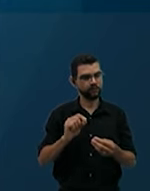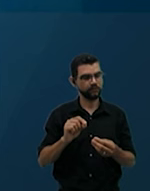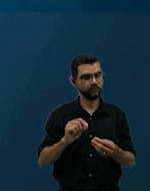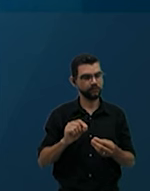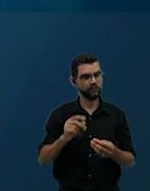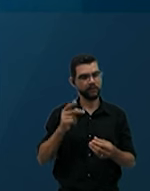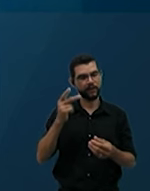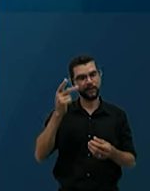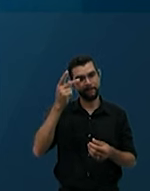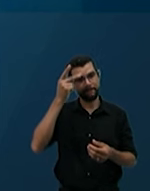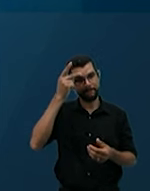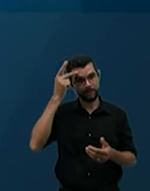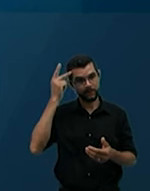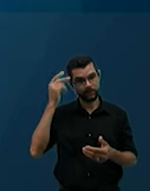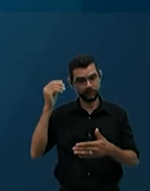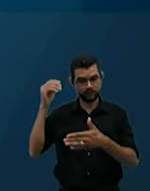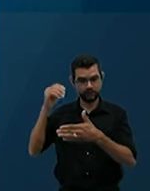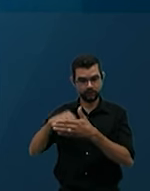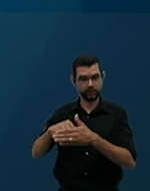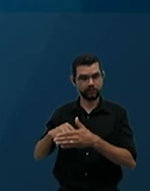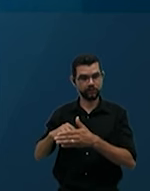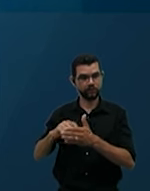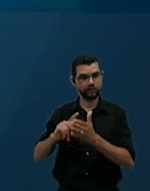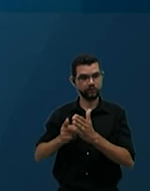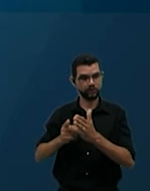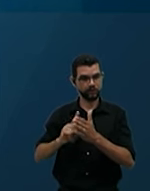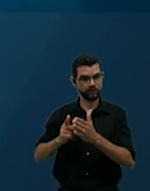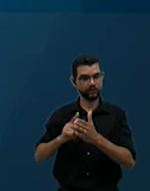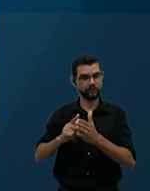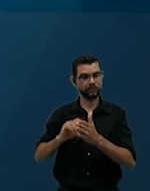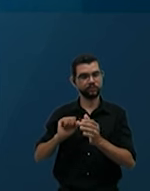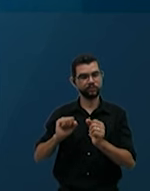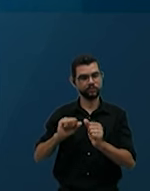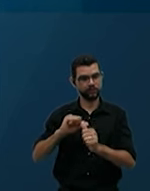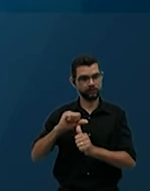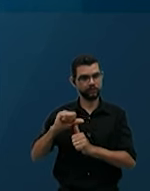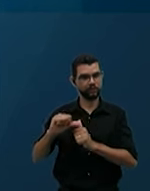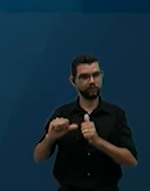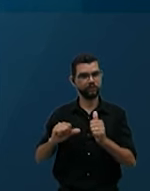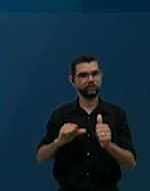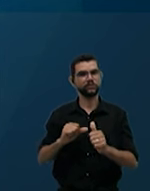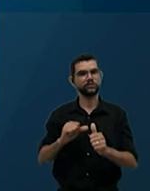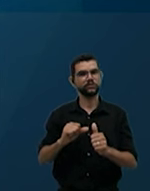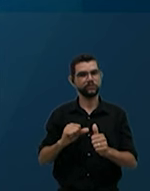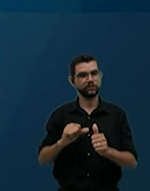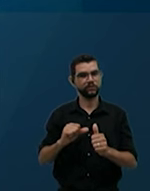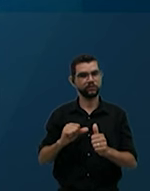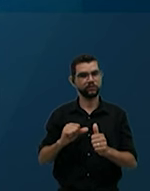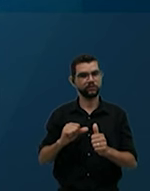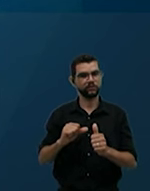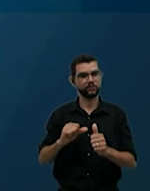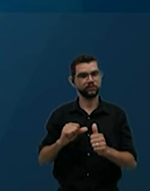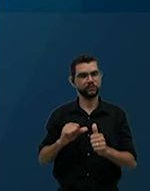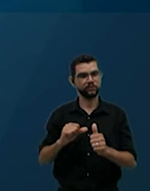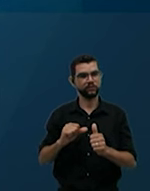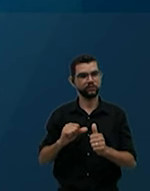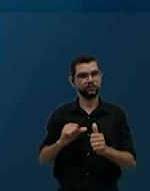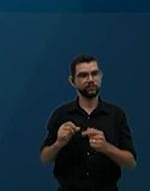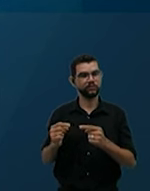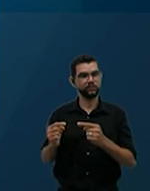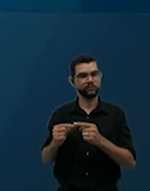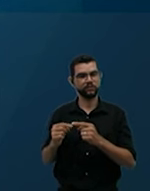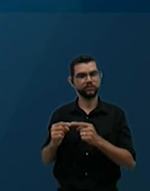por ele é representado, conforme objeto delineado nos próprios estatutos dos sindicatos e